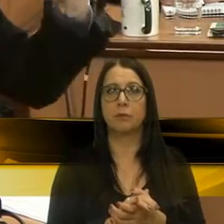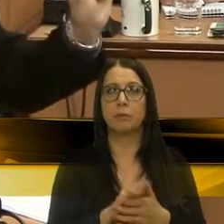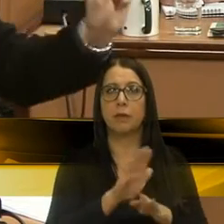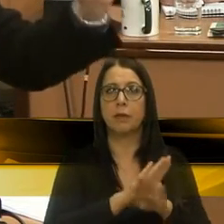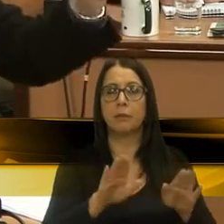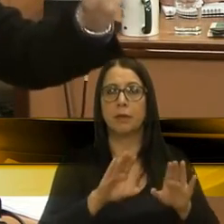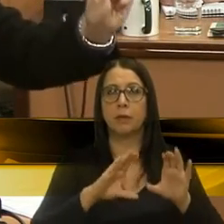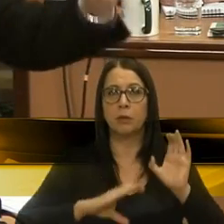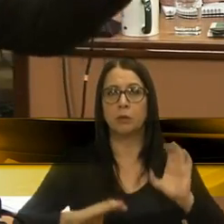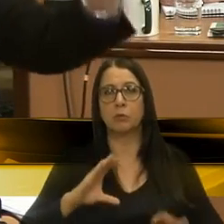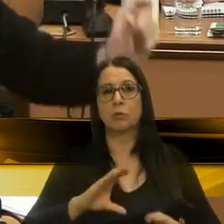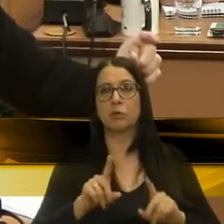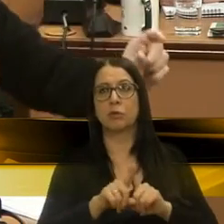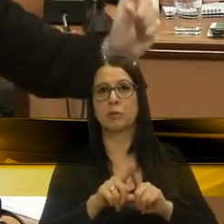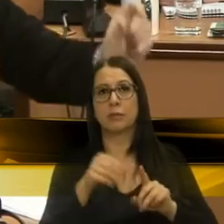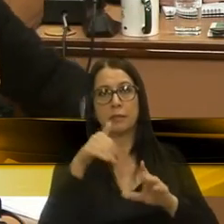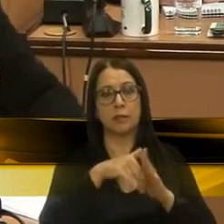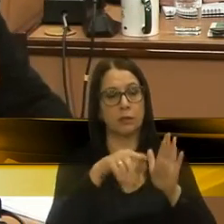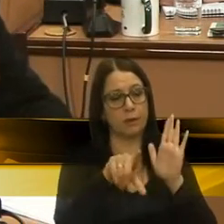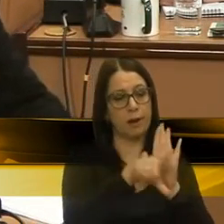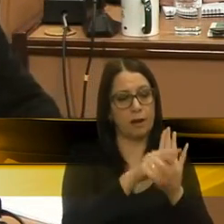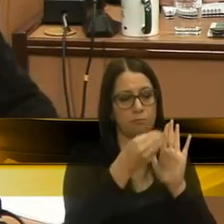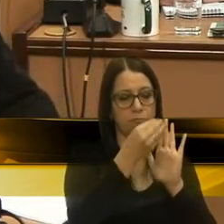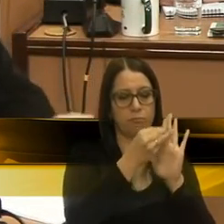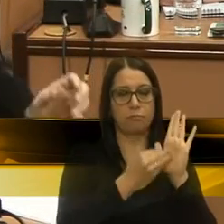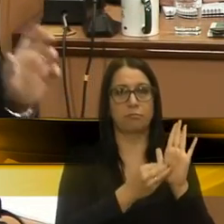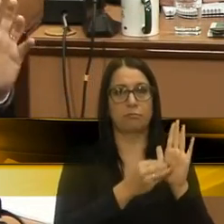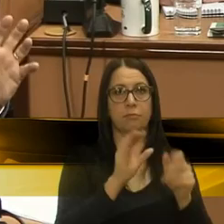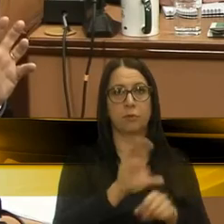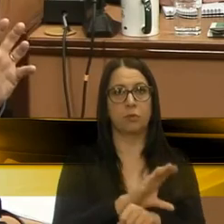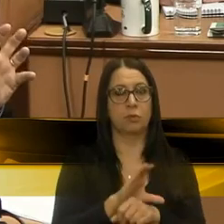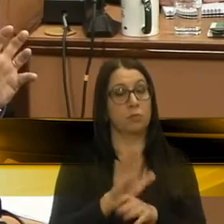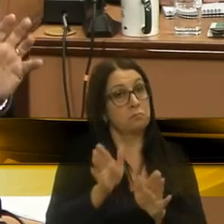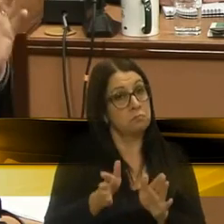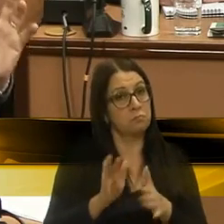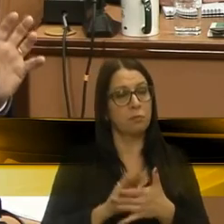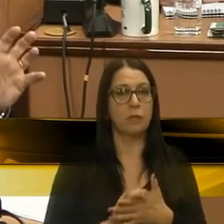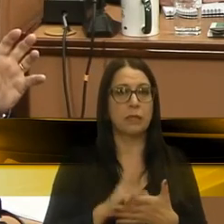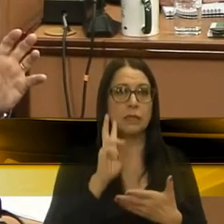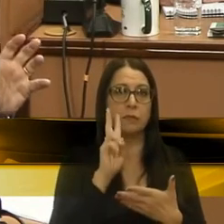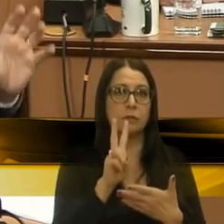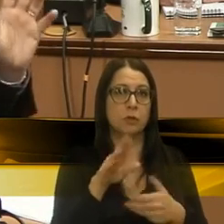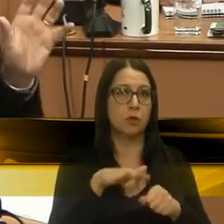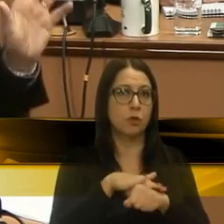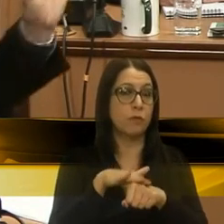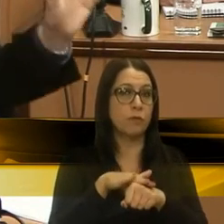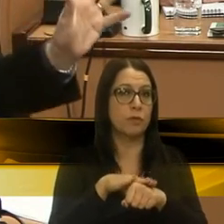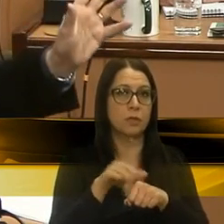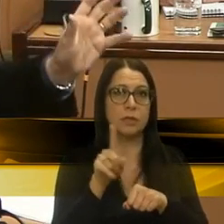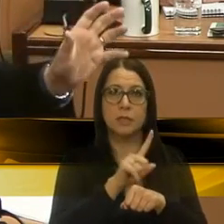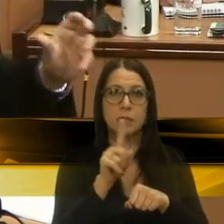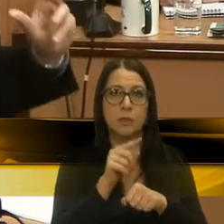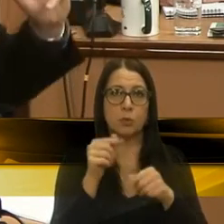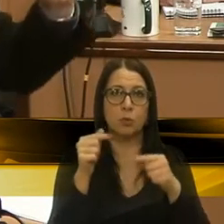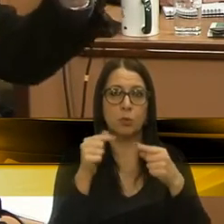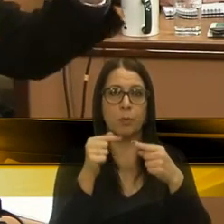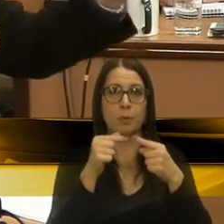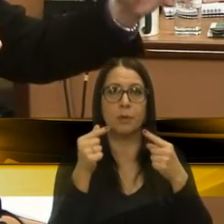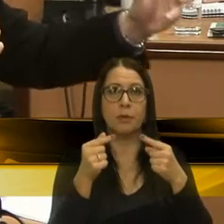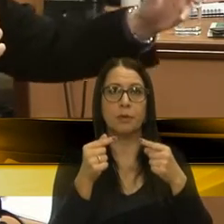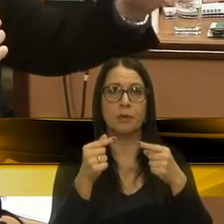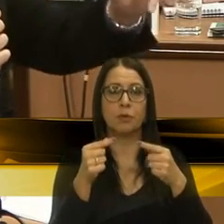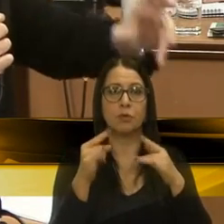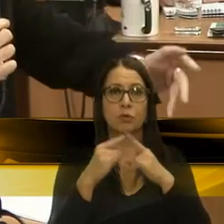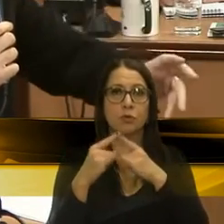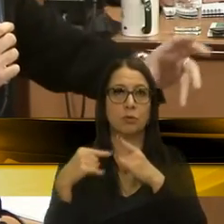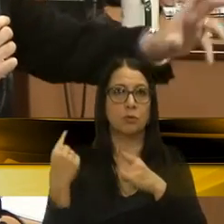corrupção dentro dos parâmetros legais da lei, da Constituição. Agora, são diálogos que não condizem com a